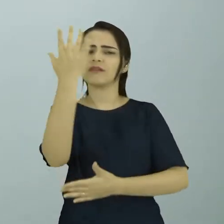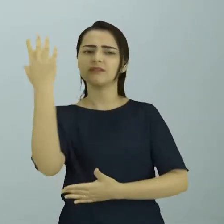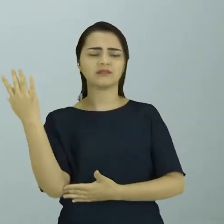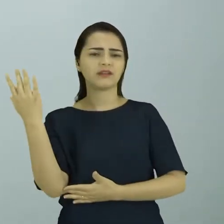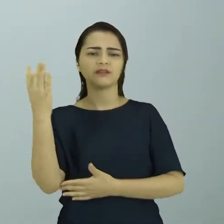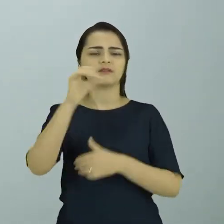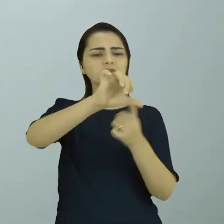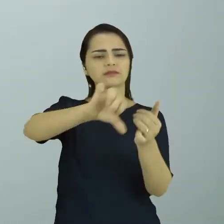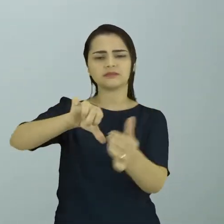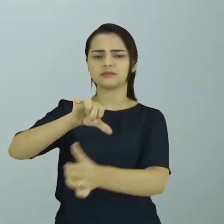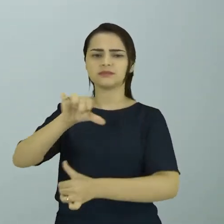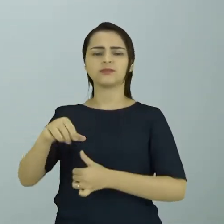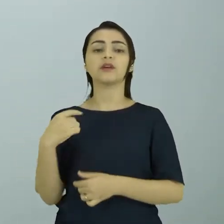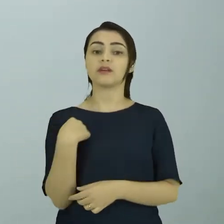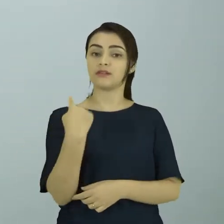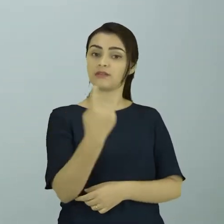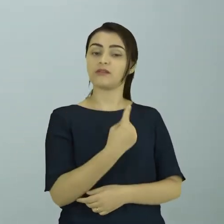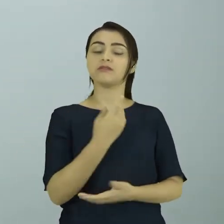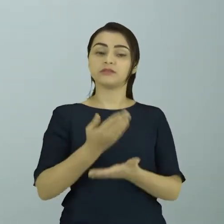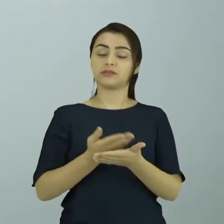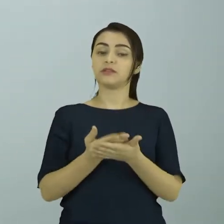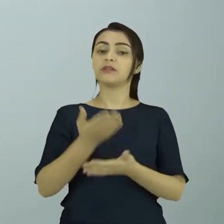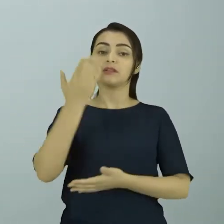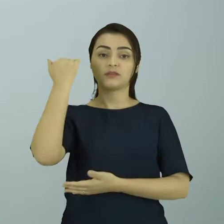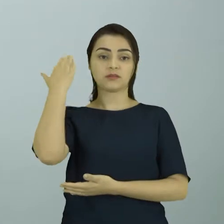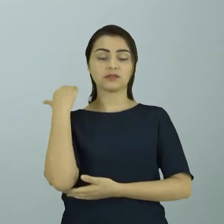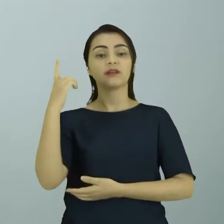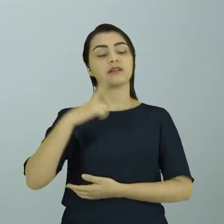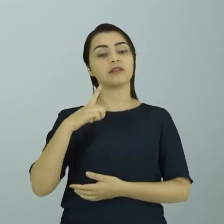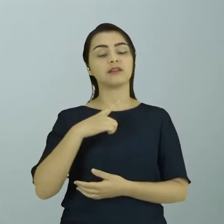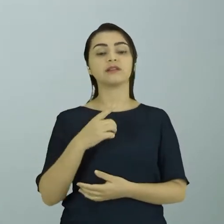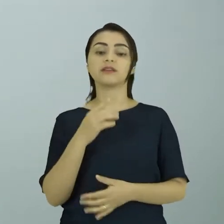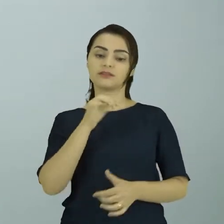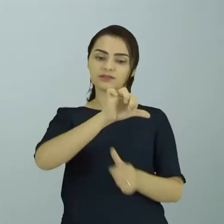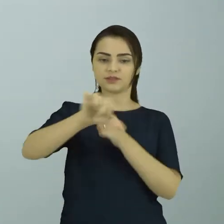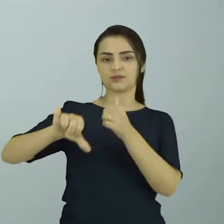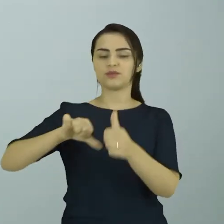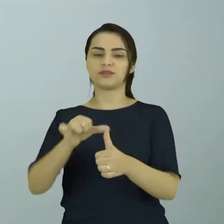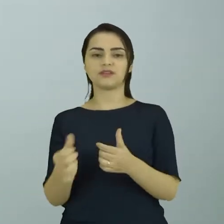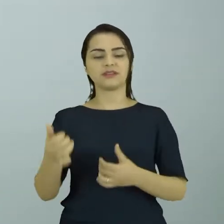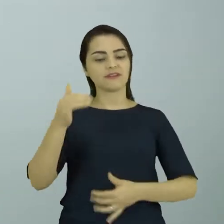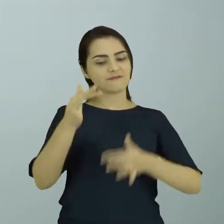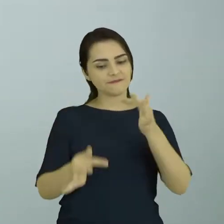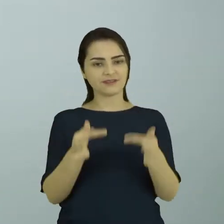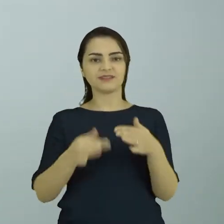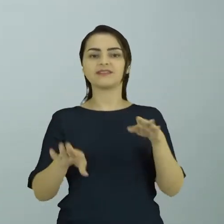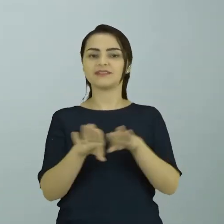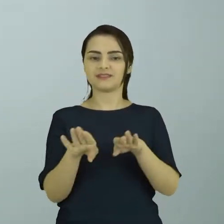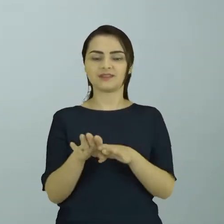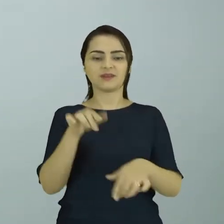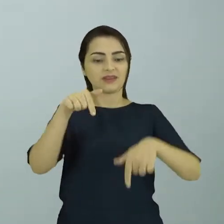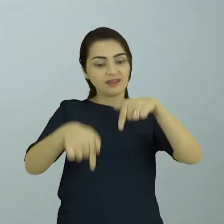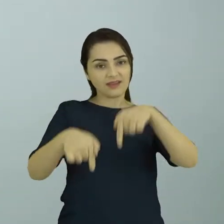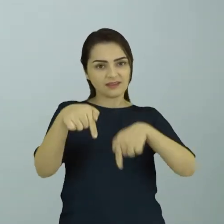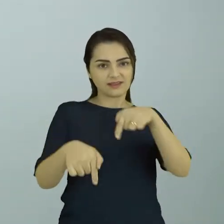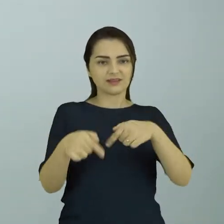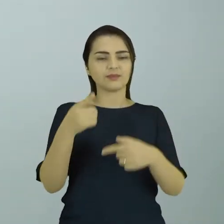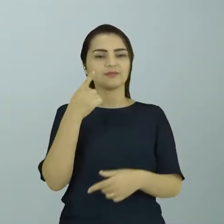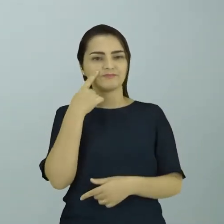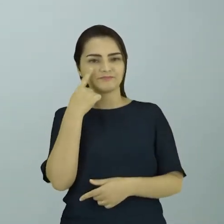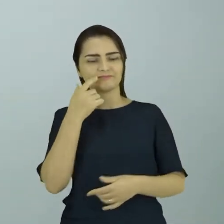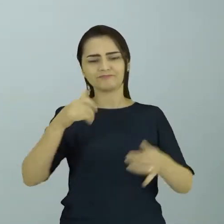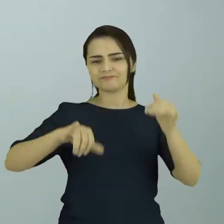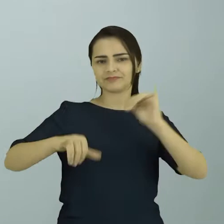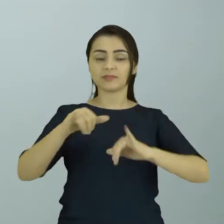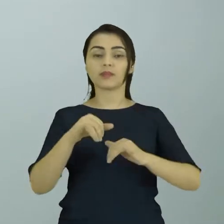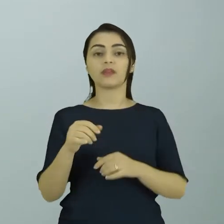transformações. Nós vimos na aula anterior que existe transformação física e a transformação química. Acompanhe comigo na